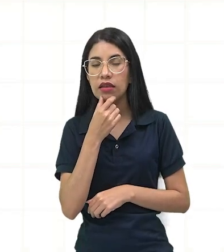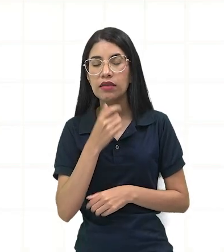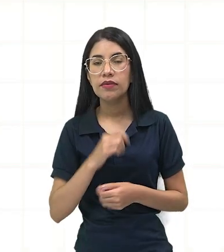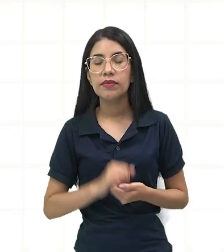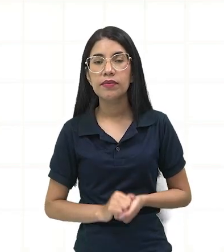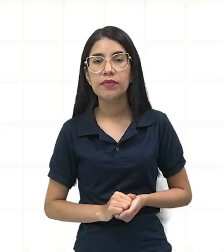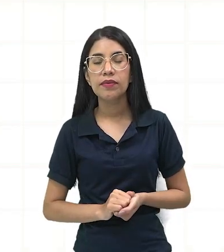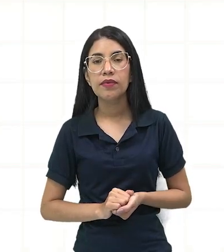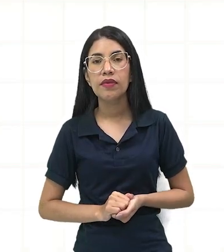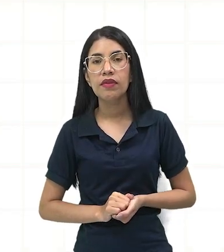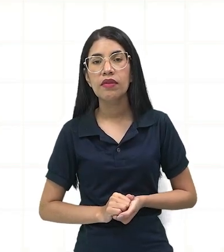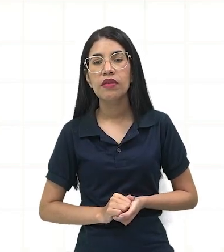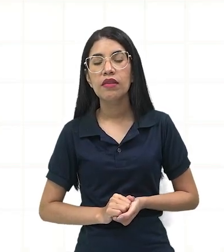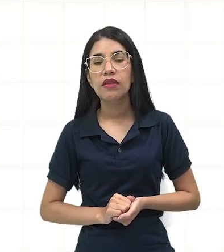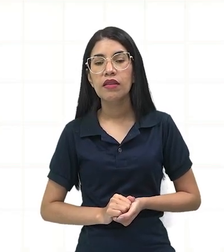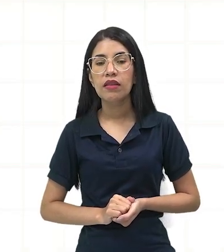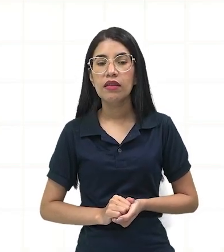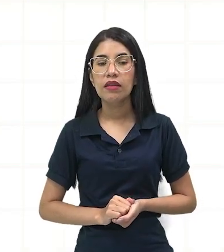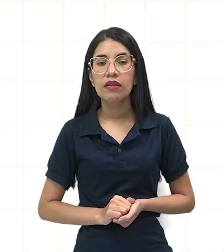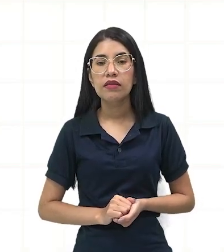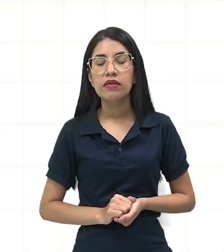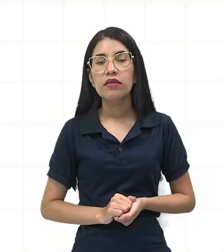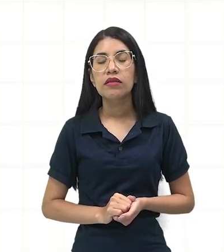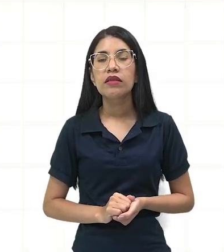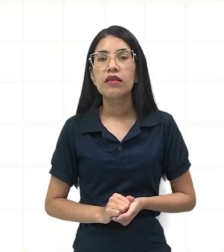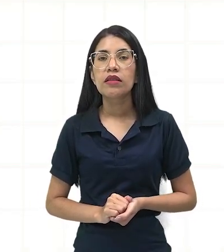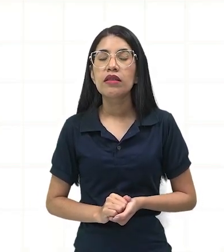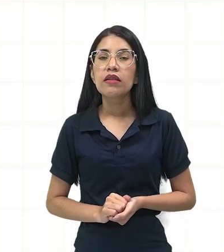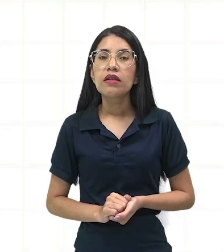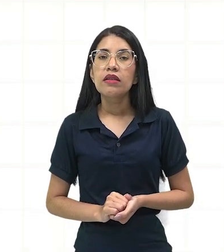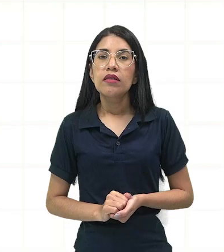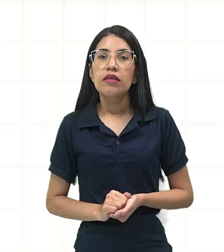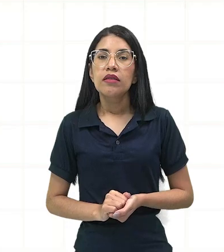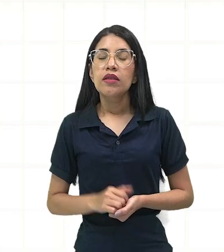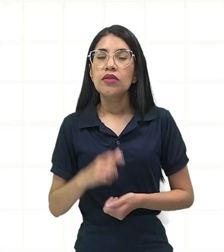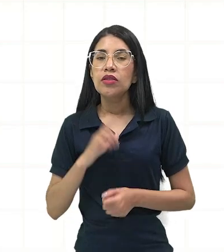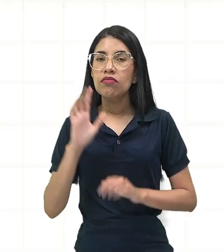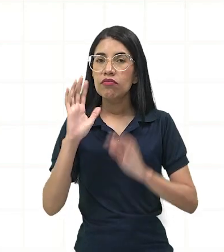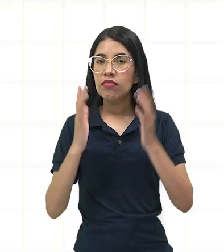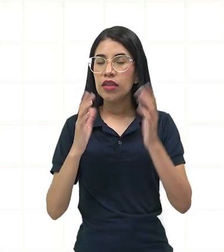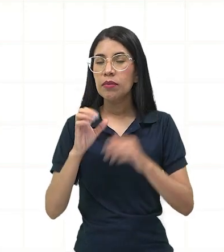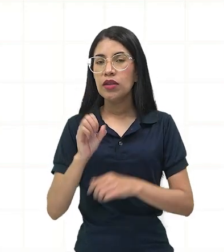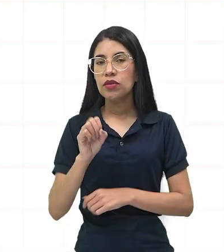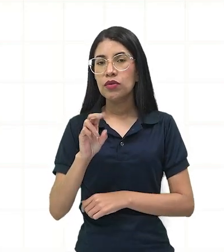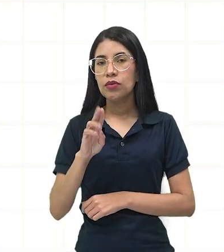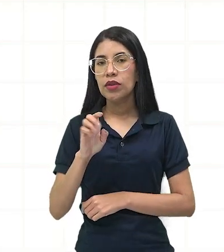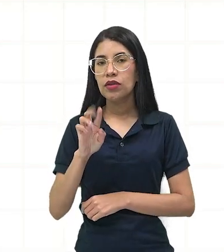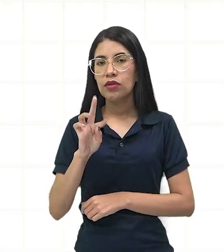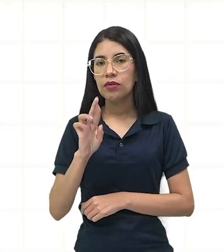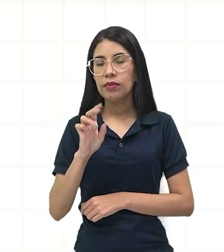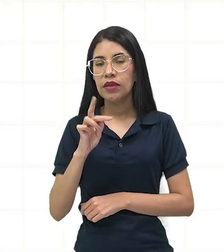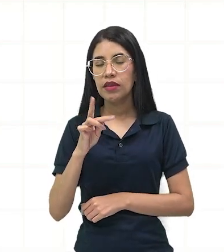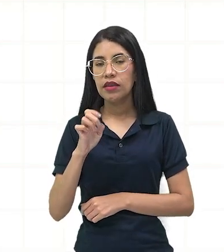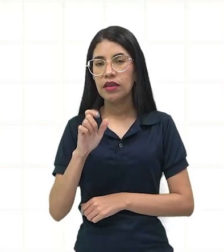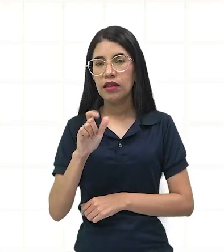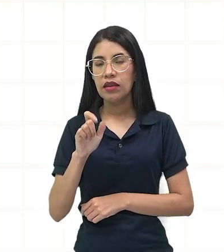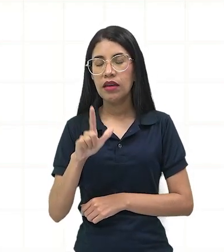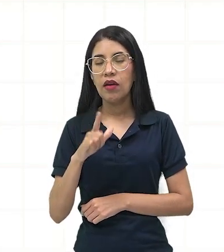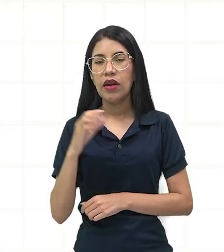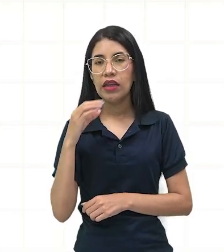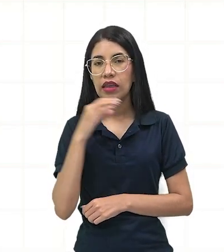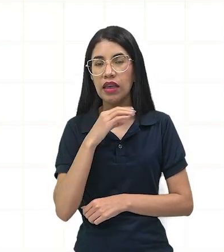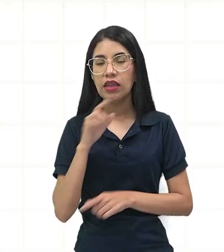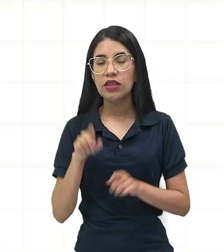da Inglaterra, tá bom? Então as colônias do sul elas tinham um clima subtropical, eram mais quentes, um solo que permitia